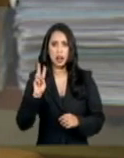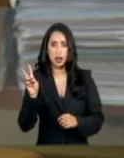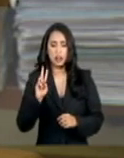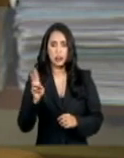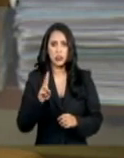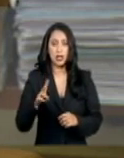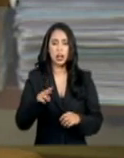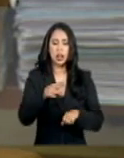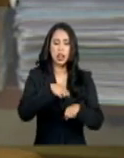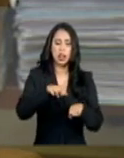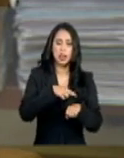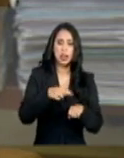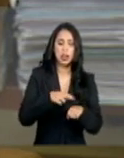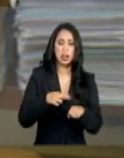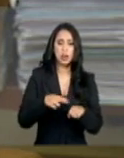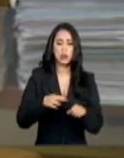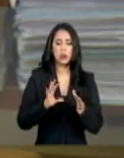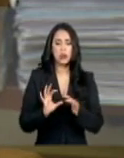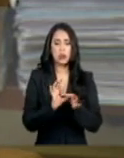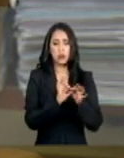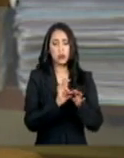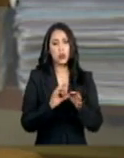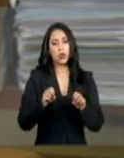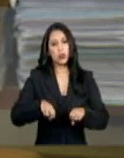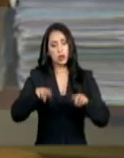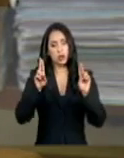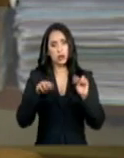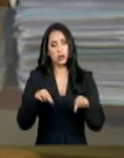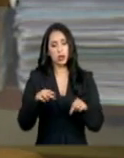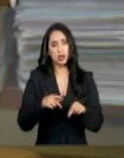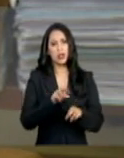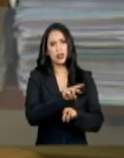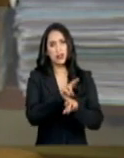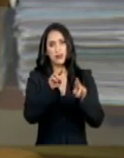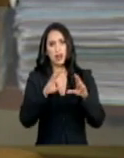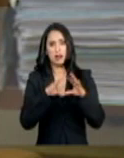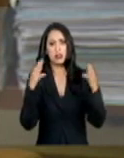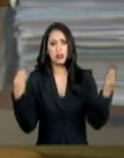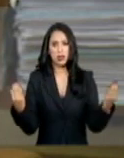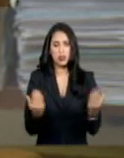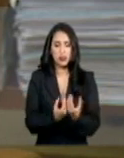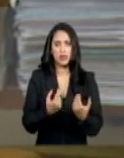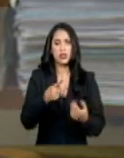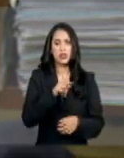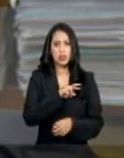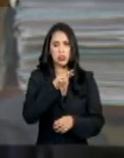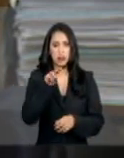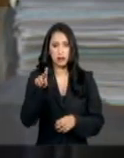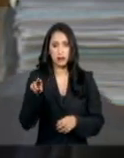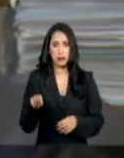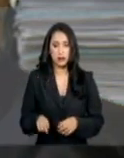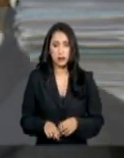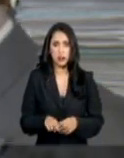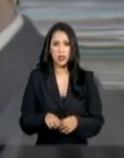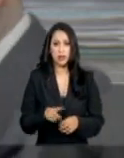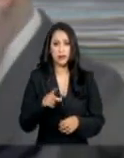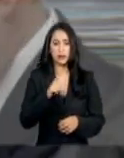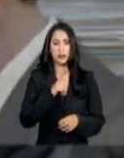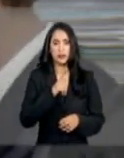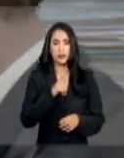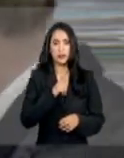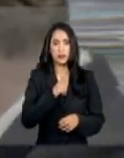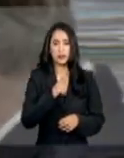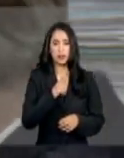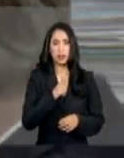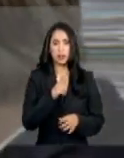contra a corrupção em mérida da convenção de palermo contra o crime organizado transnacional e em consequência estruturou se no plano interno brasileiro